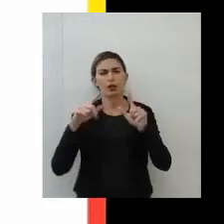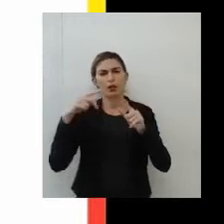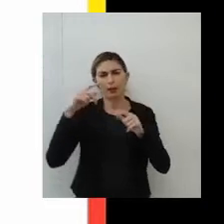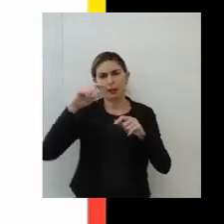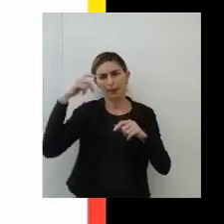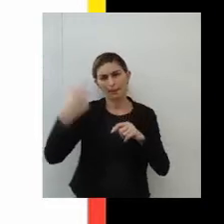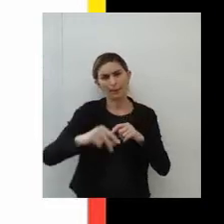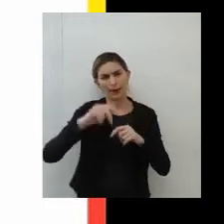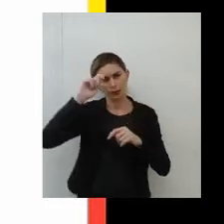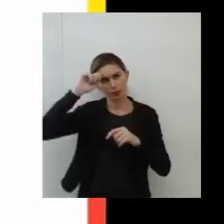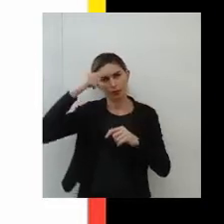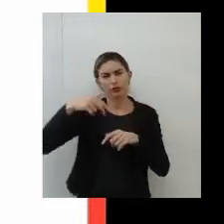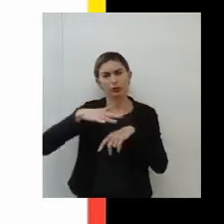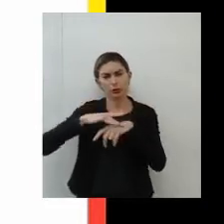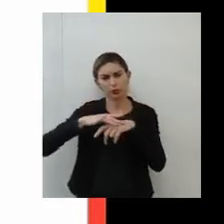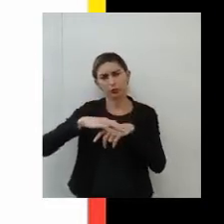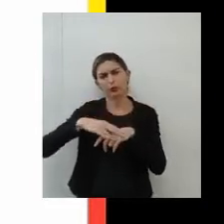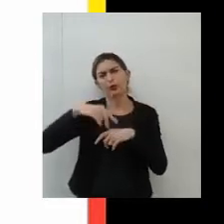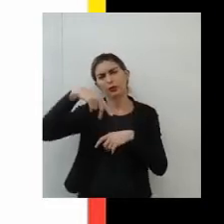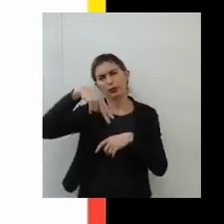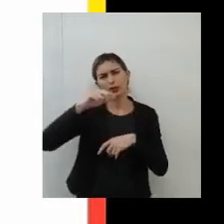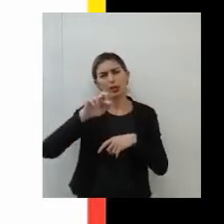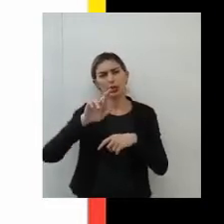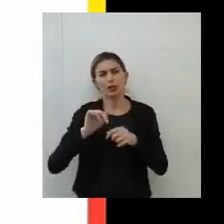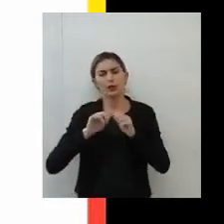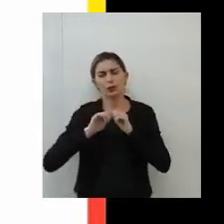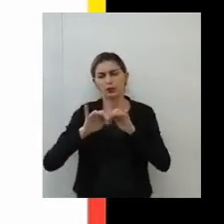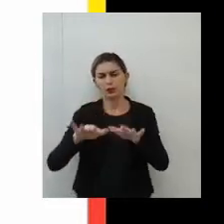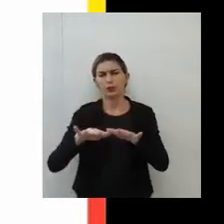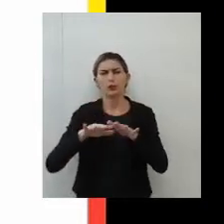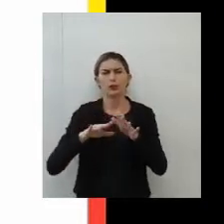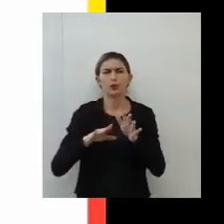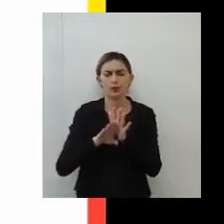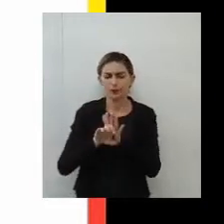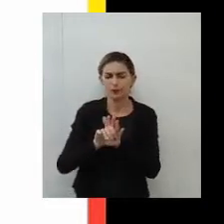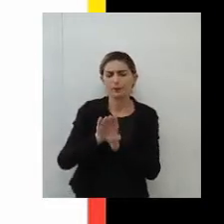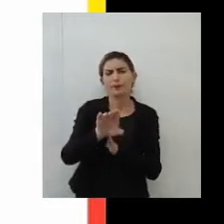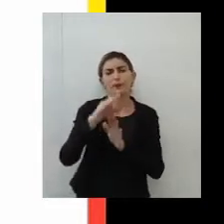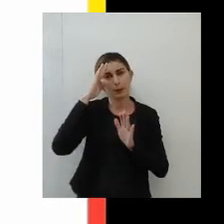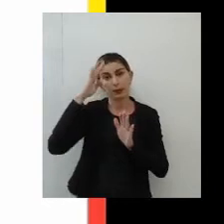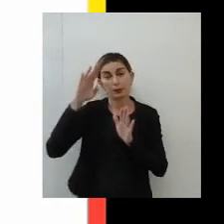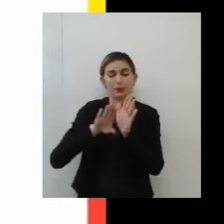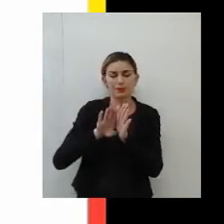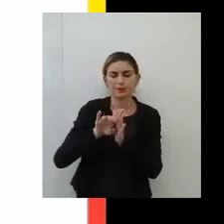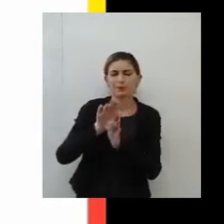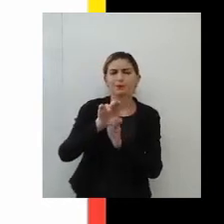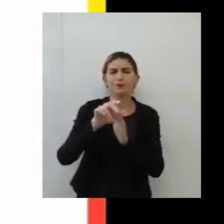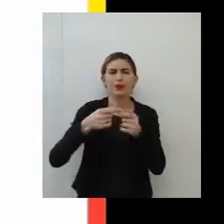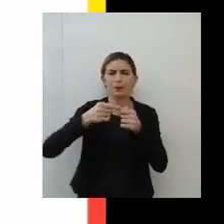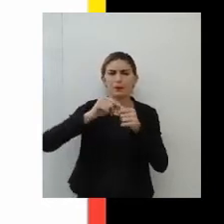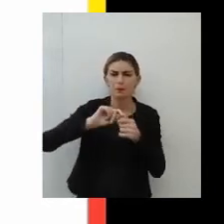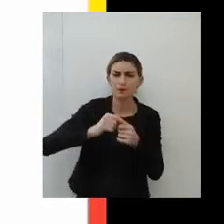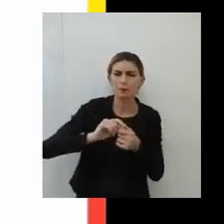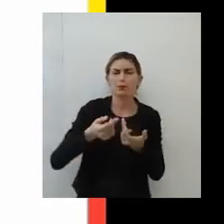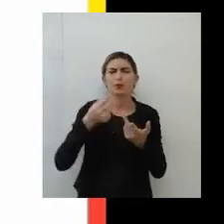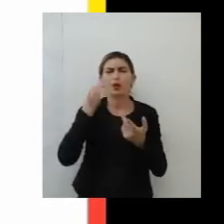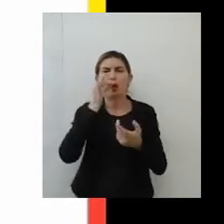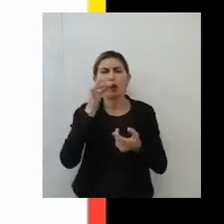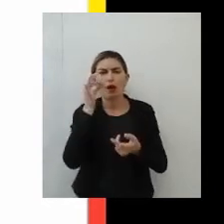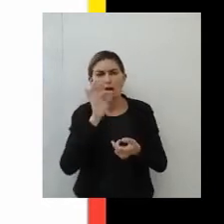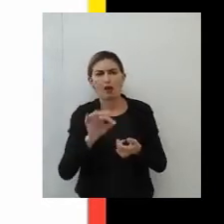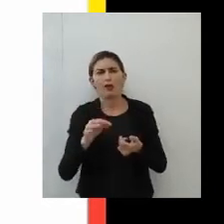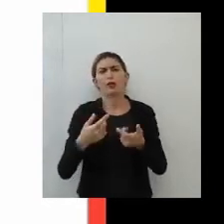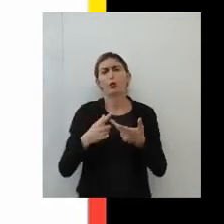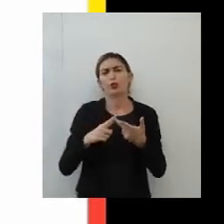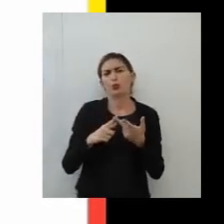negra era transmitida essencialmente pelos parasitas, principalmente as pulgas e os ratos.